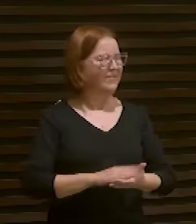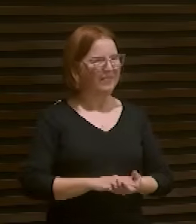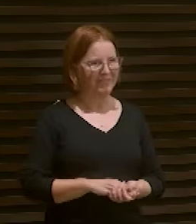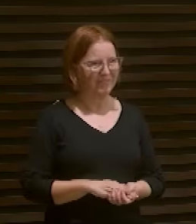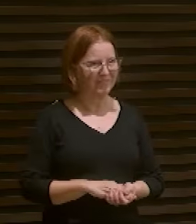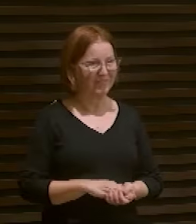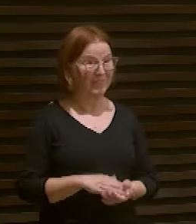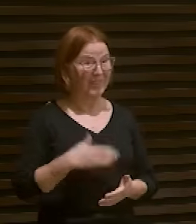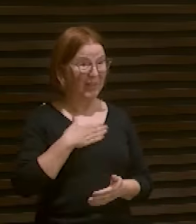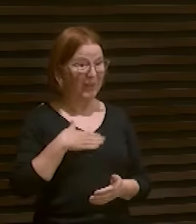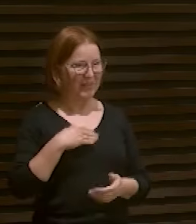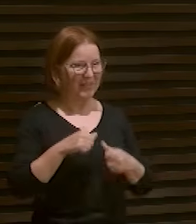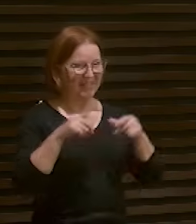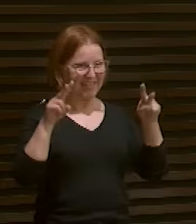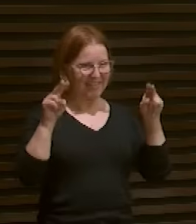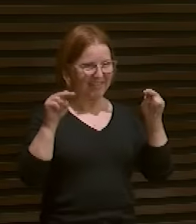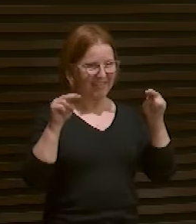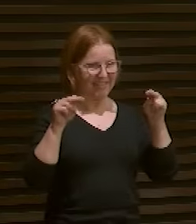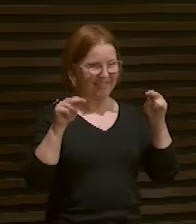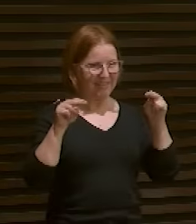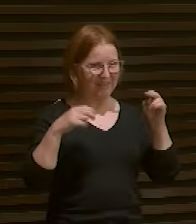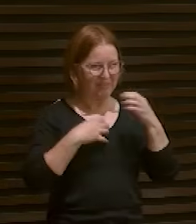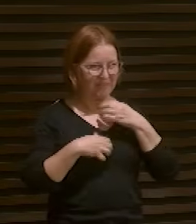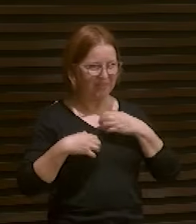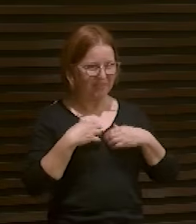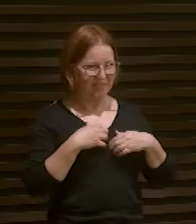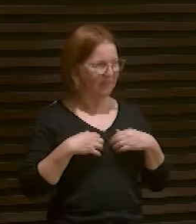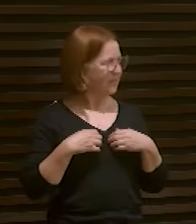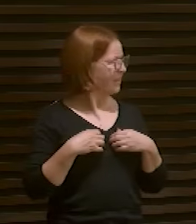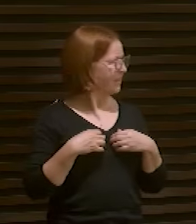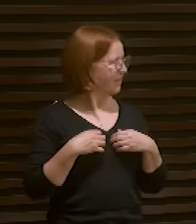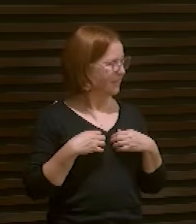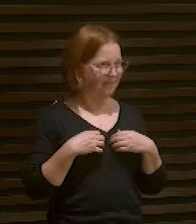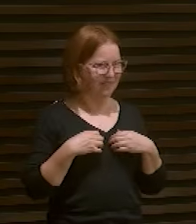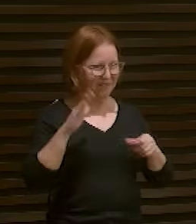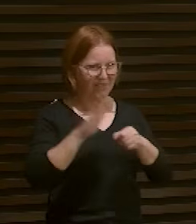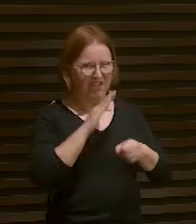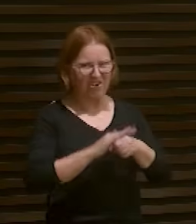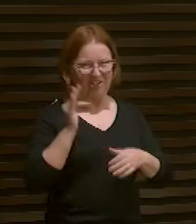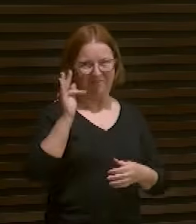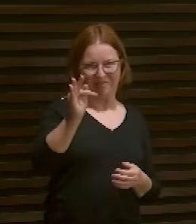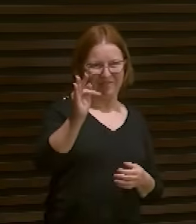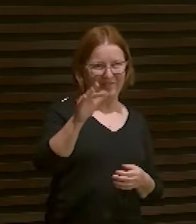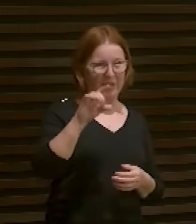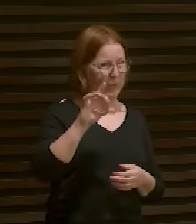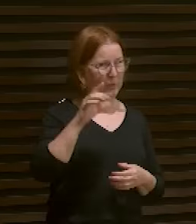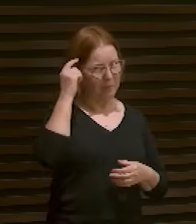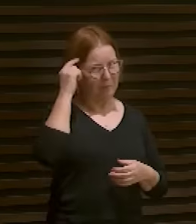Eu gostei muito dessa expressão. Ansiedade é excesso de futuro. É você ficar pensando no